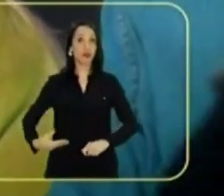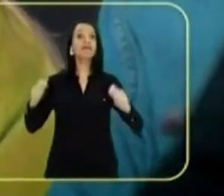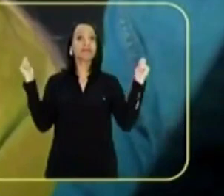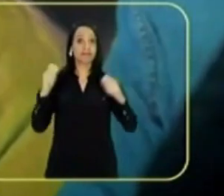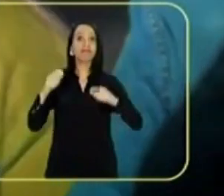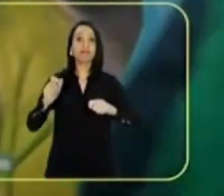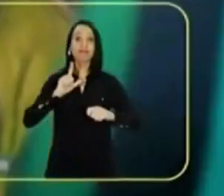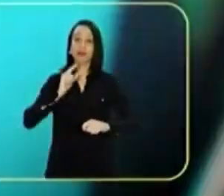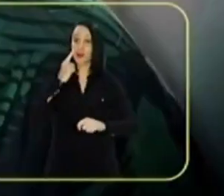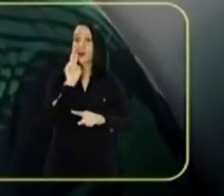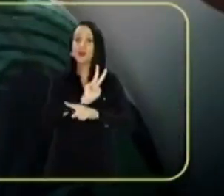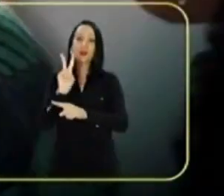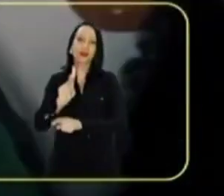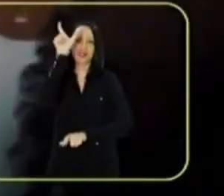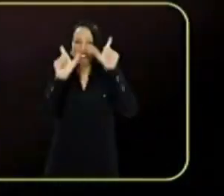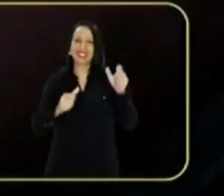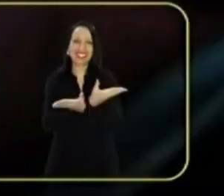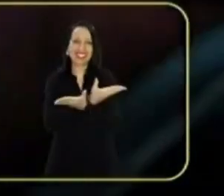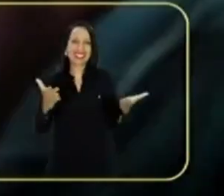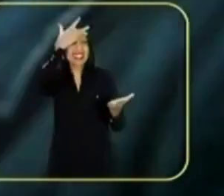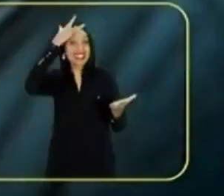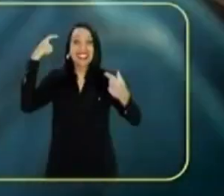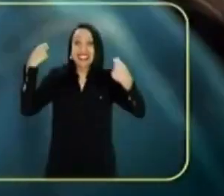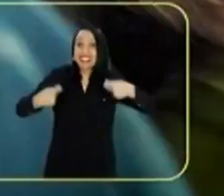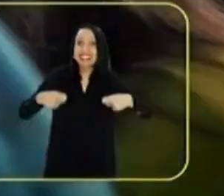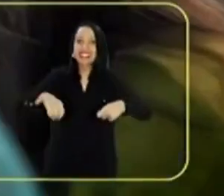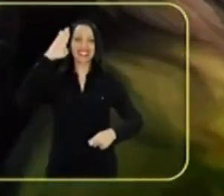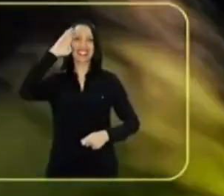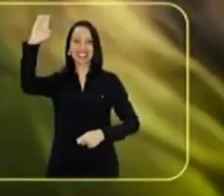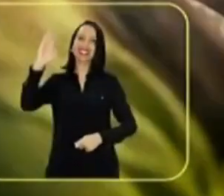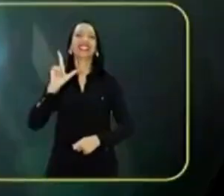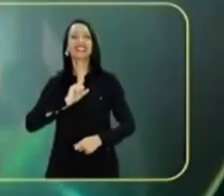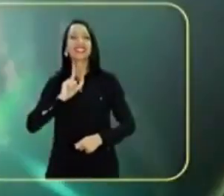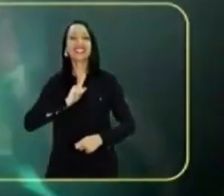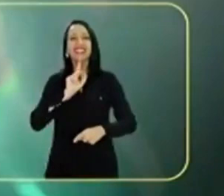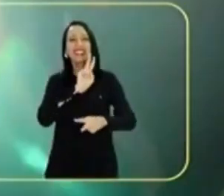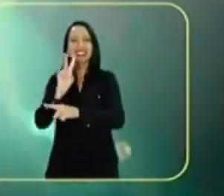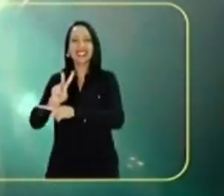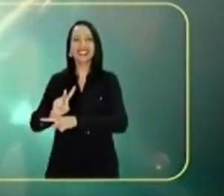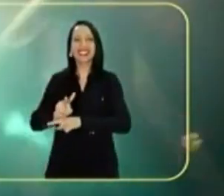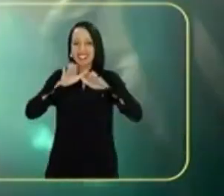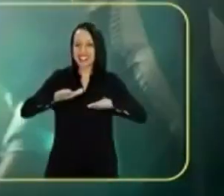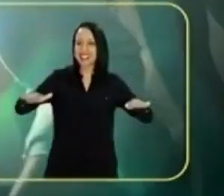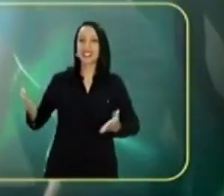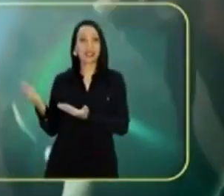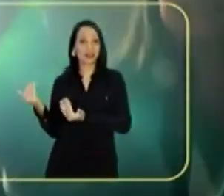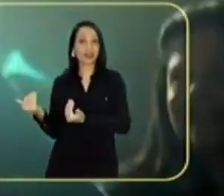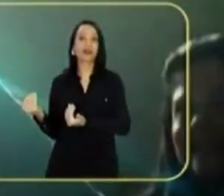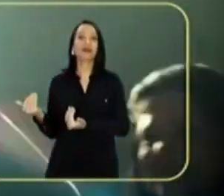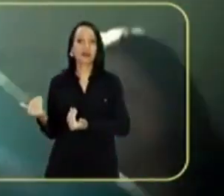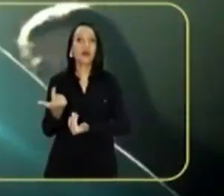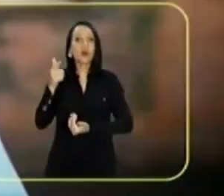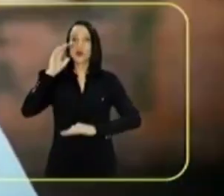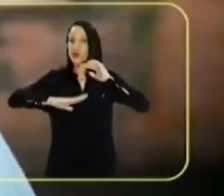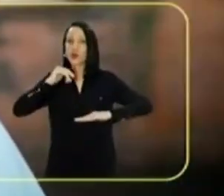que um governo pode fazer é cuidar das pessoas, cuidar de quem mais precisa e, principalmente, cuidar das suas crianças e